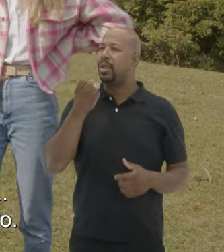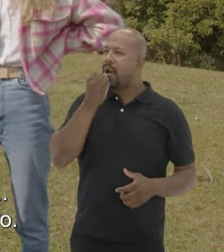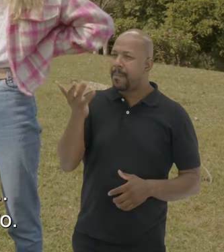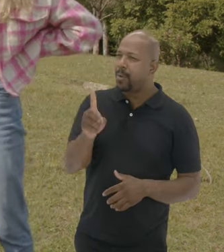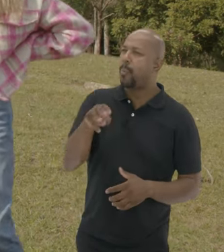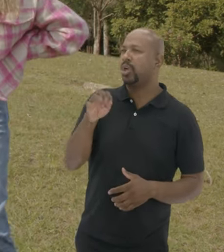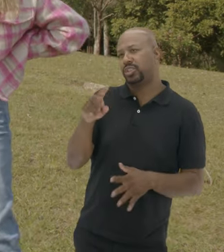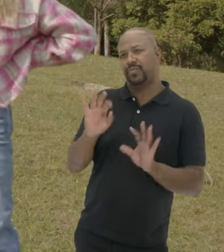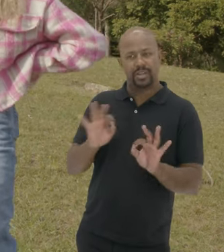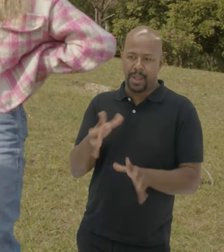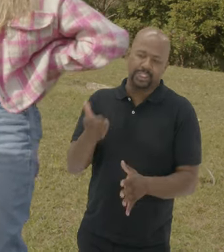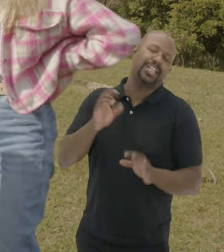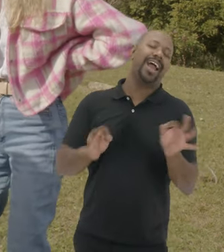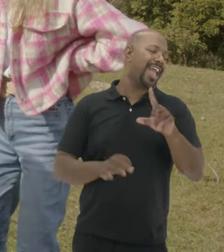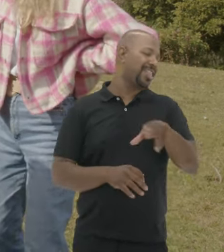exatamente